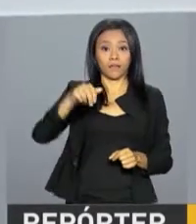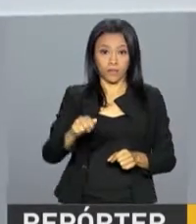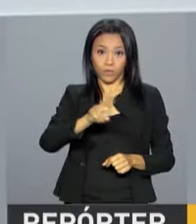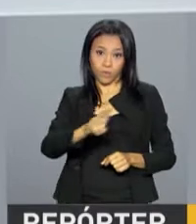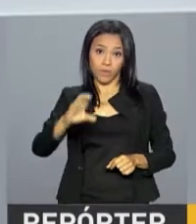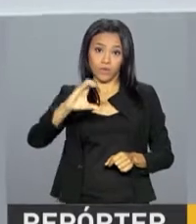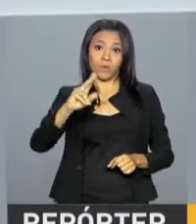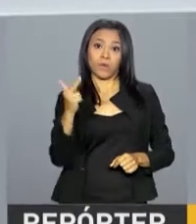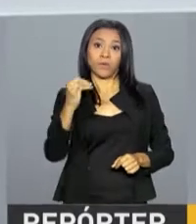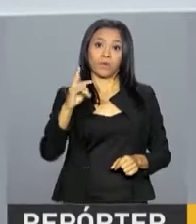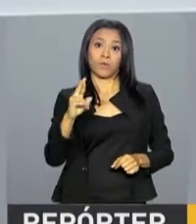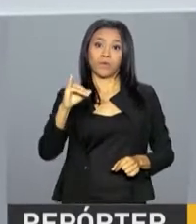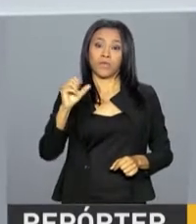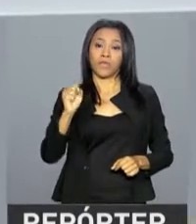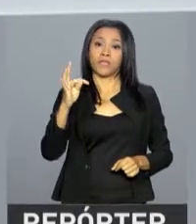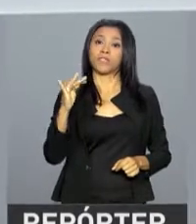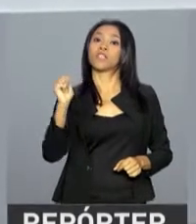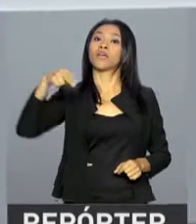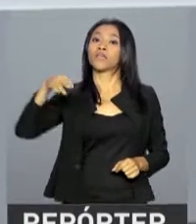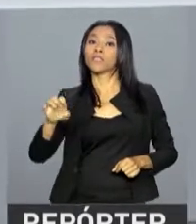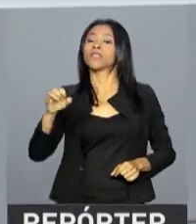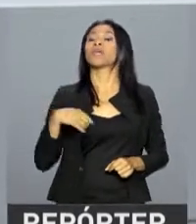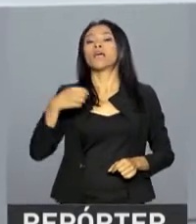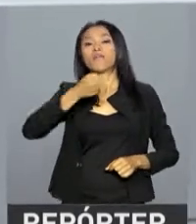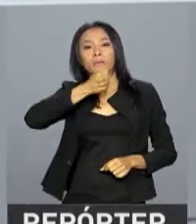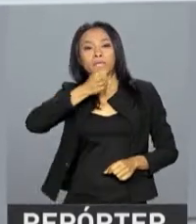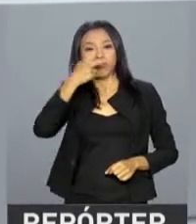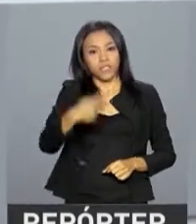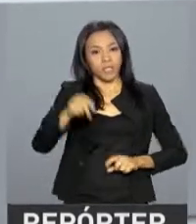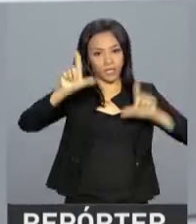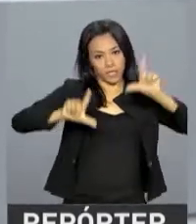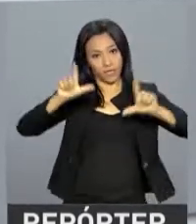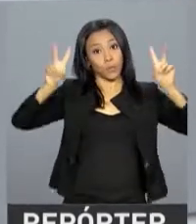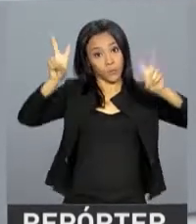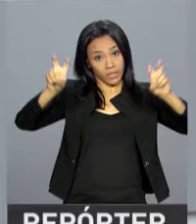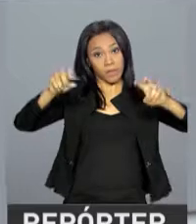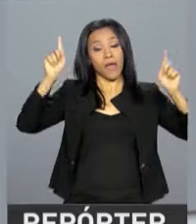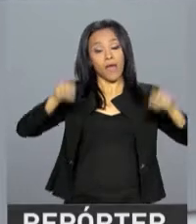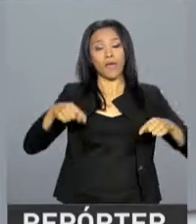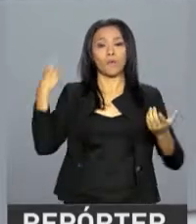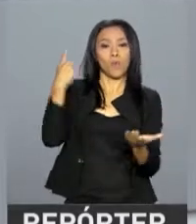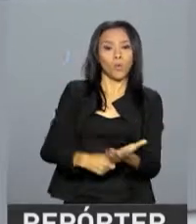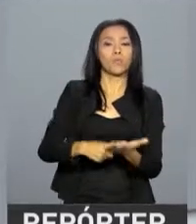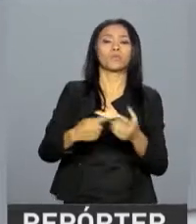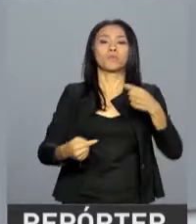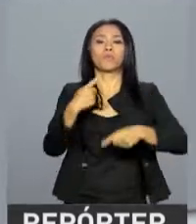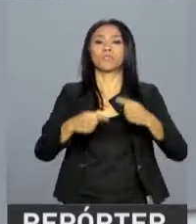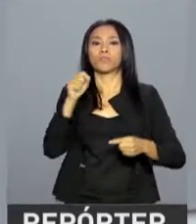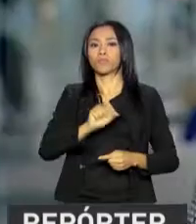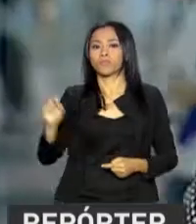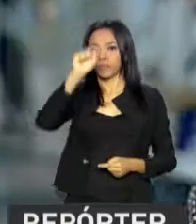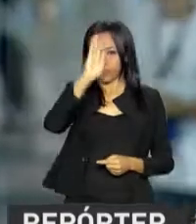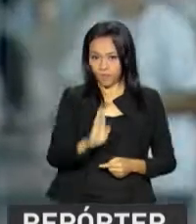ferreira defendeu em entrevista exclusiva à tv nbr que o tema água faça parte da agenda política em todo o país